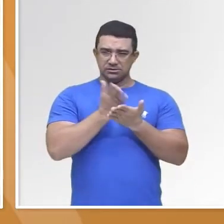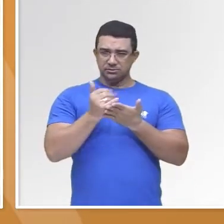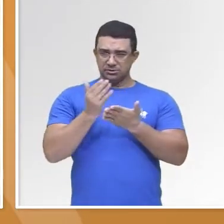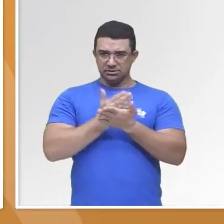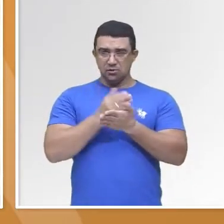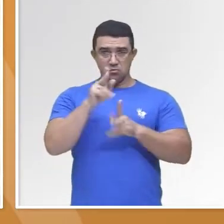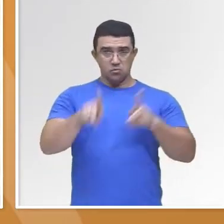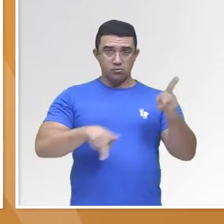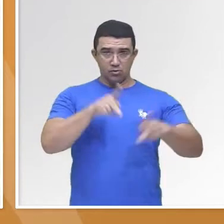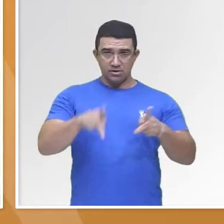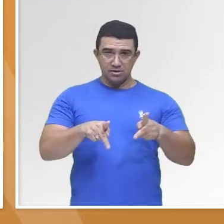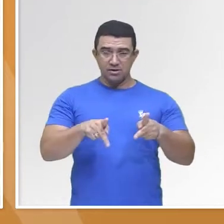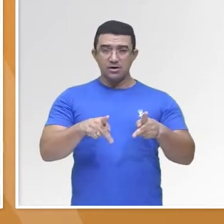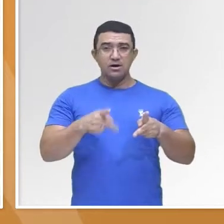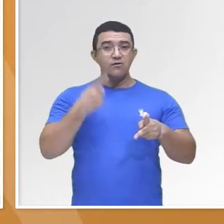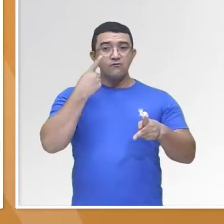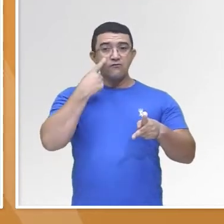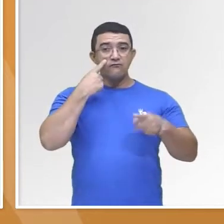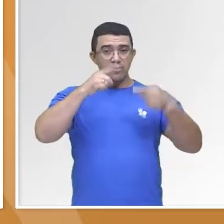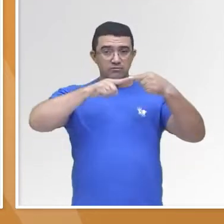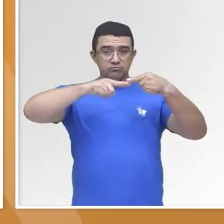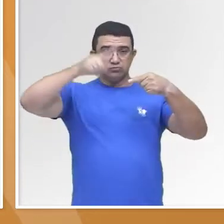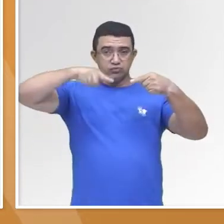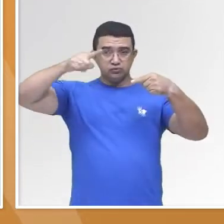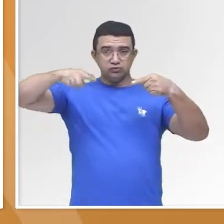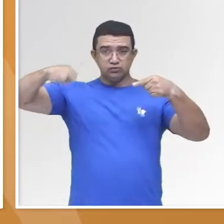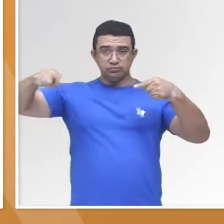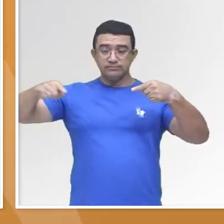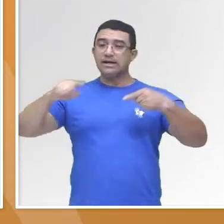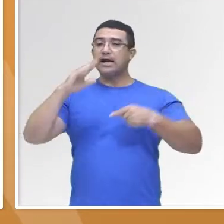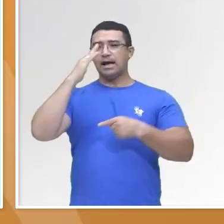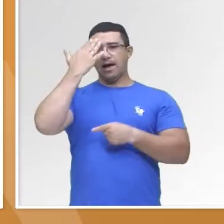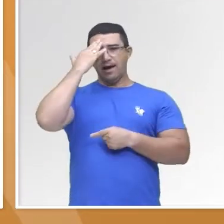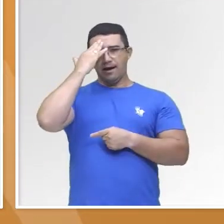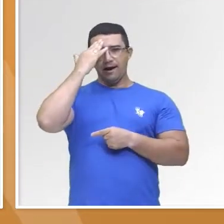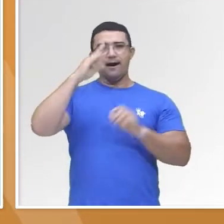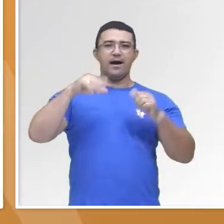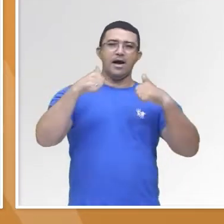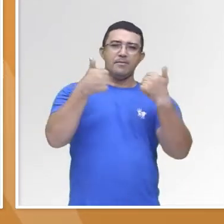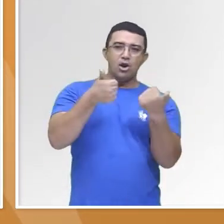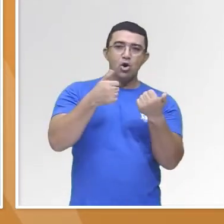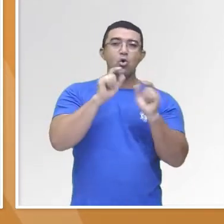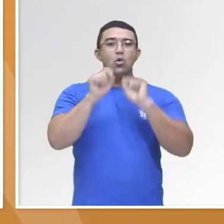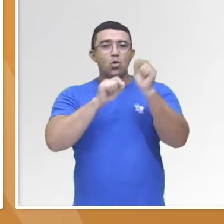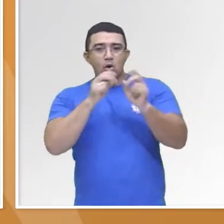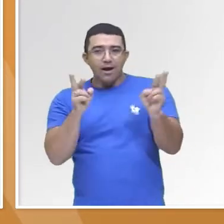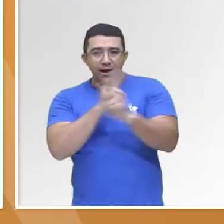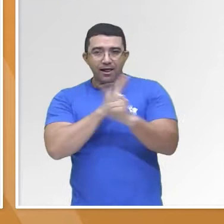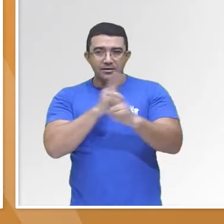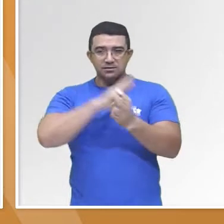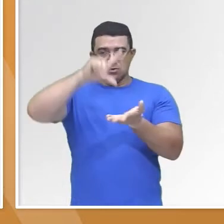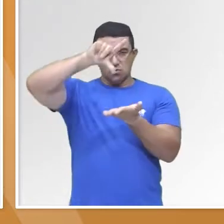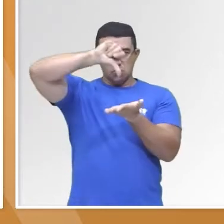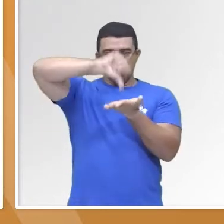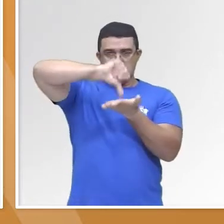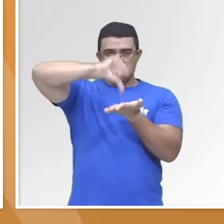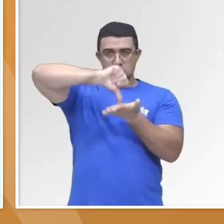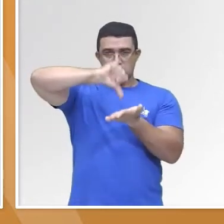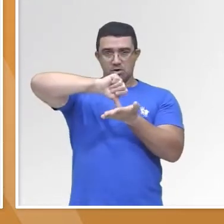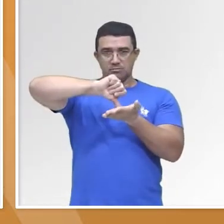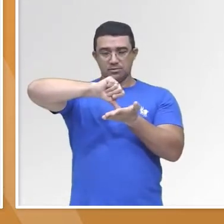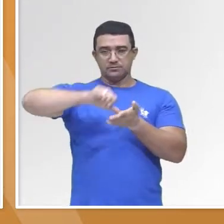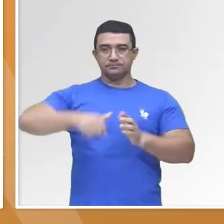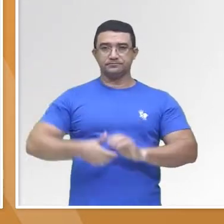vamos observar um gráfico, tá? Para a gente entender melhor a relação com o mapa que nós observamos